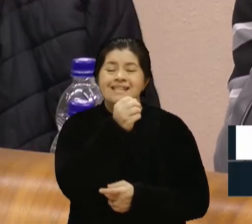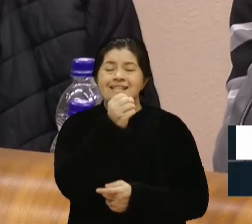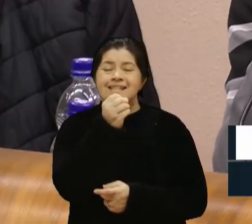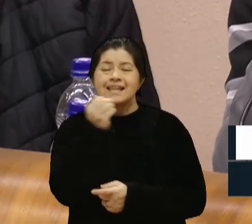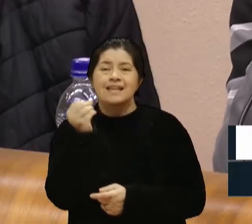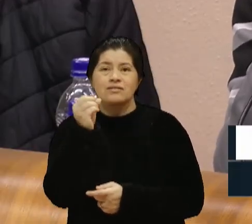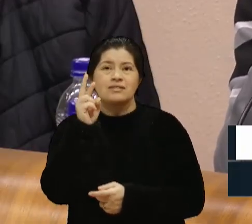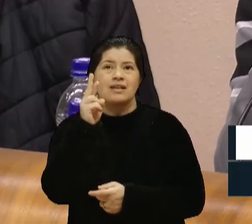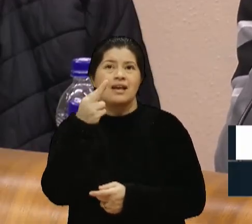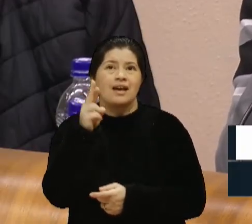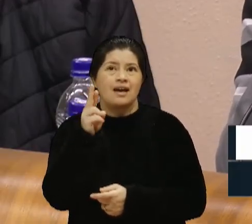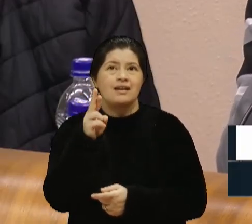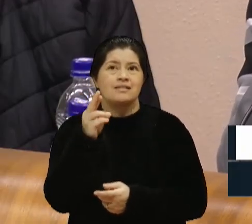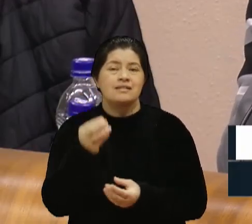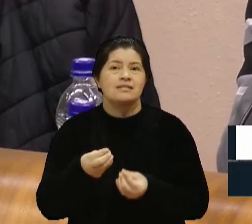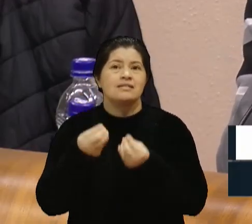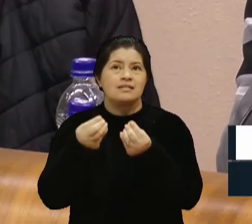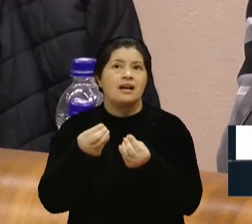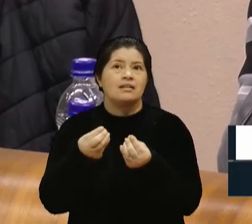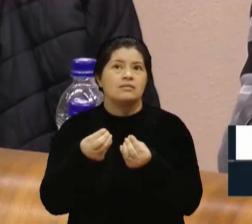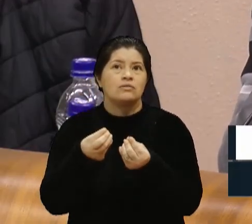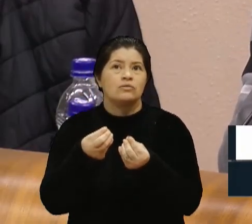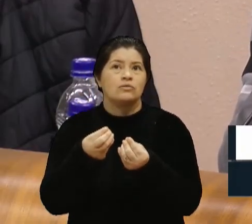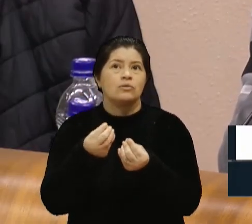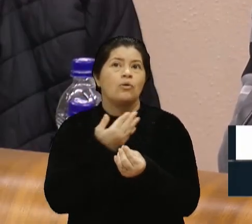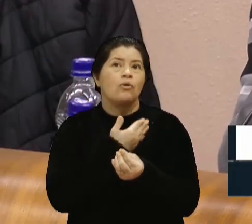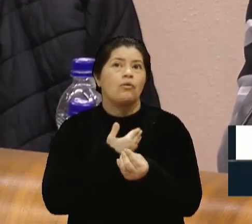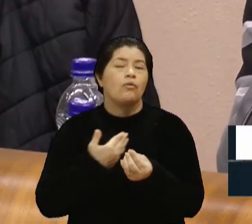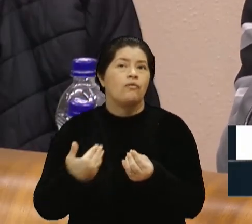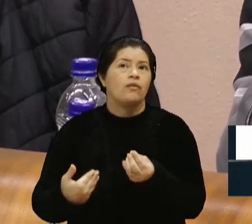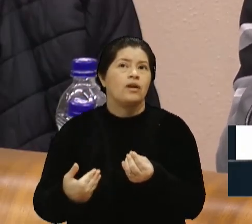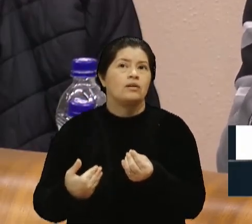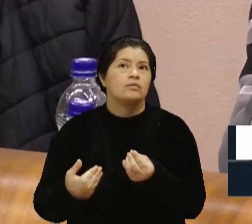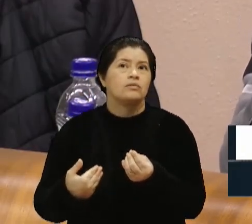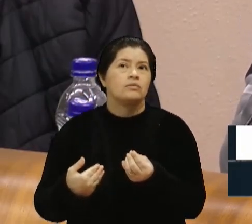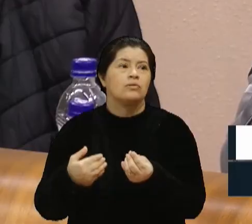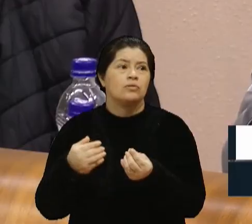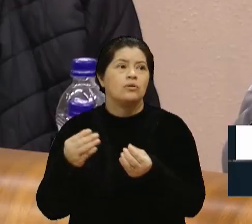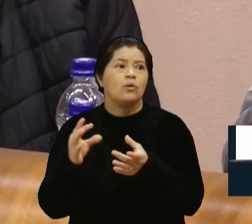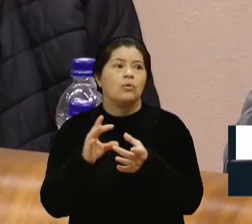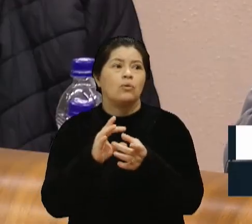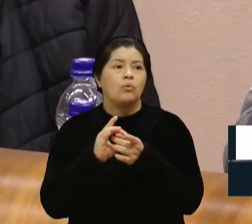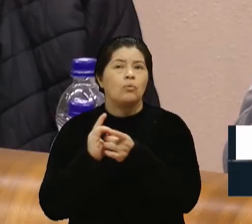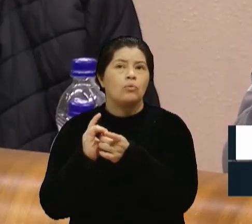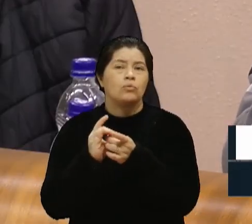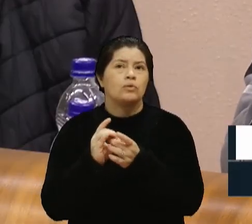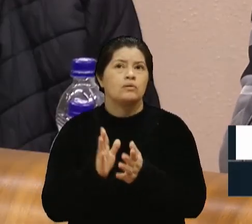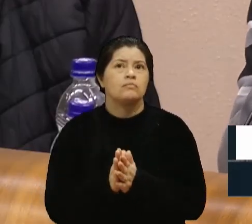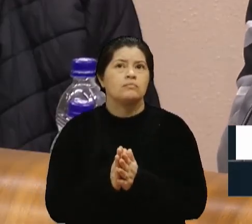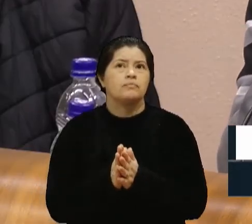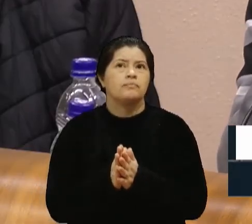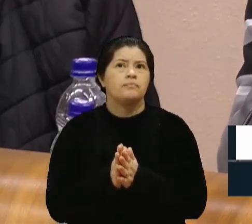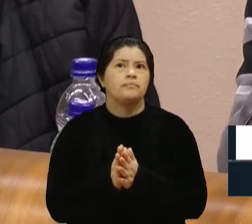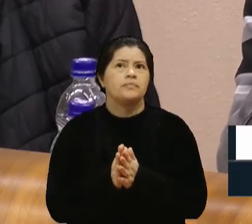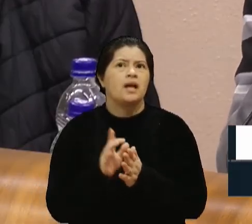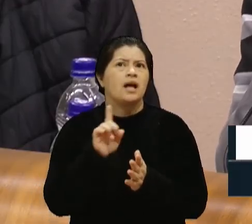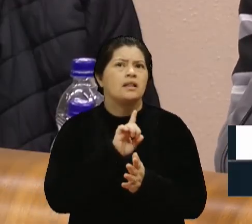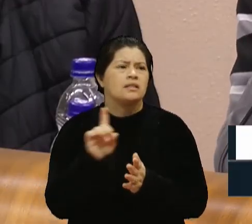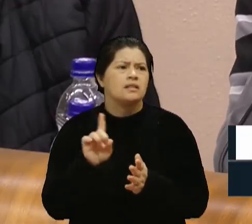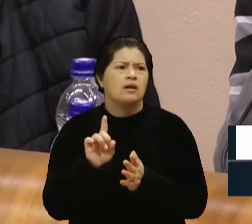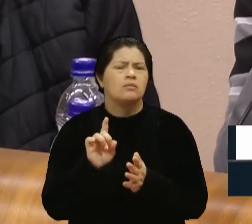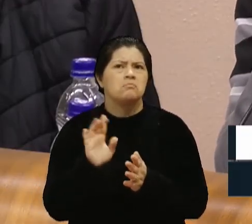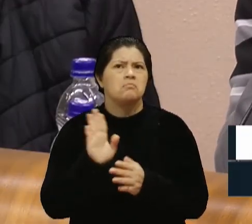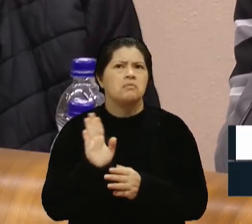rua e ela é dada pelo governo, pela União, não é nós. Nós não temos nenhuma decisão a não